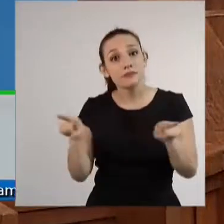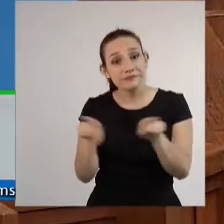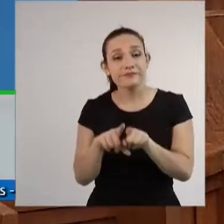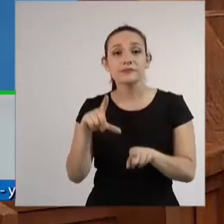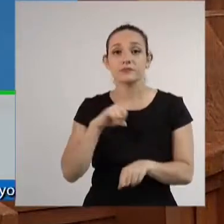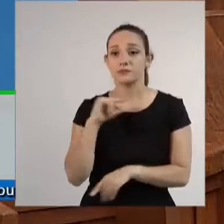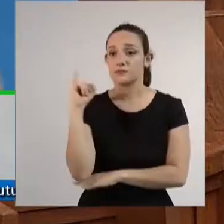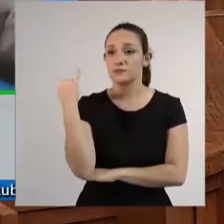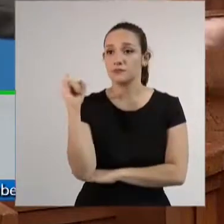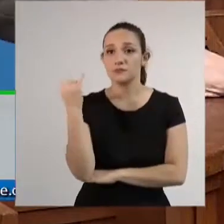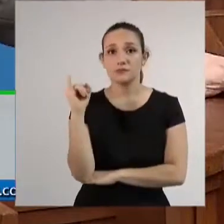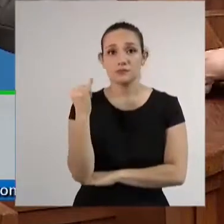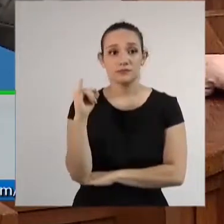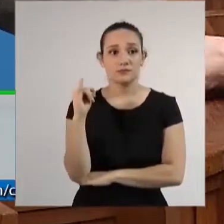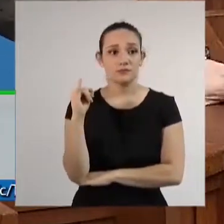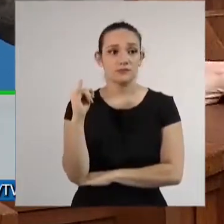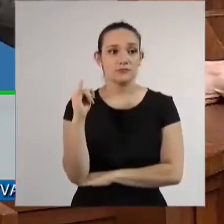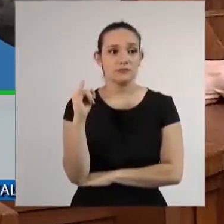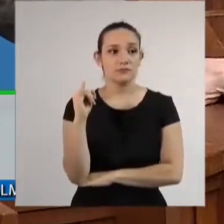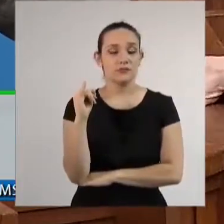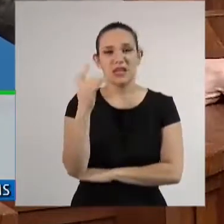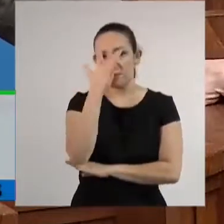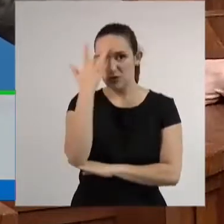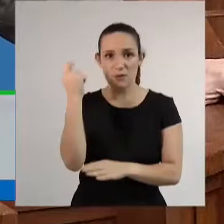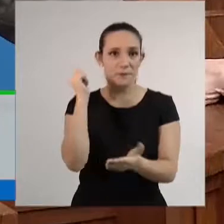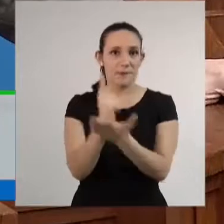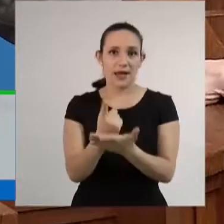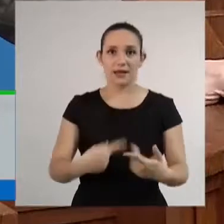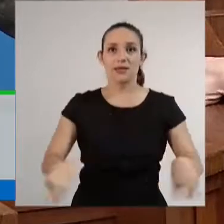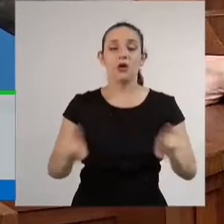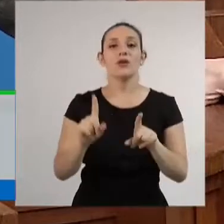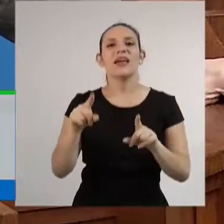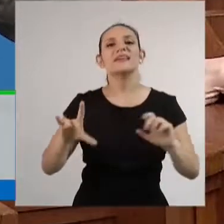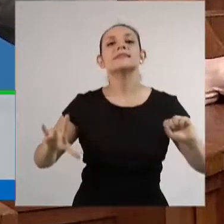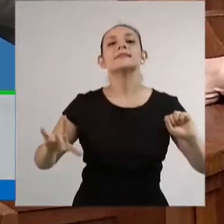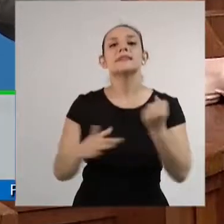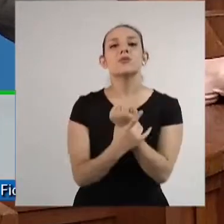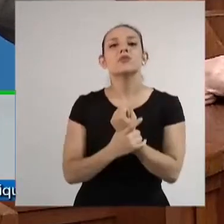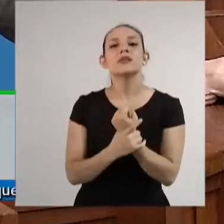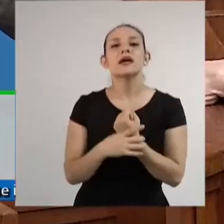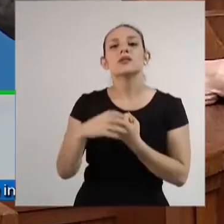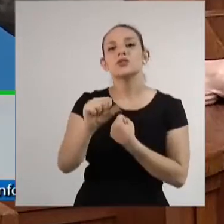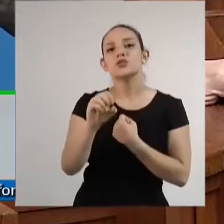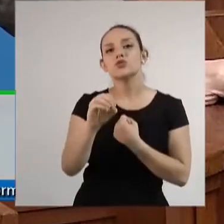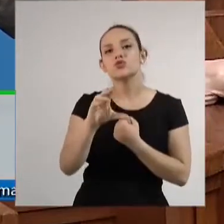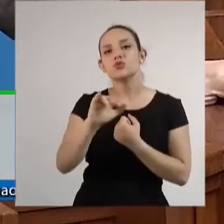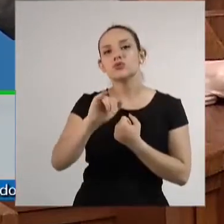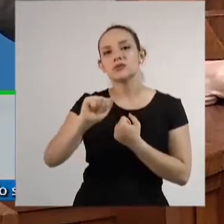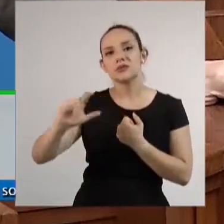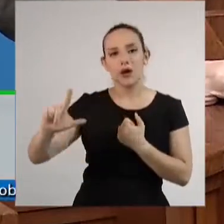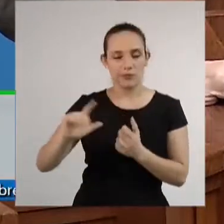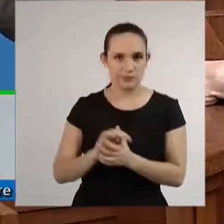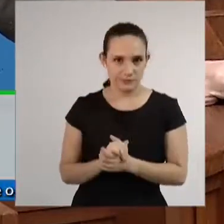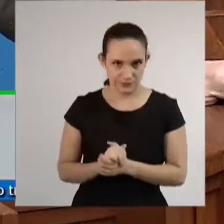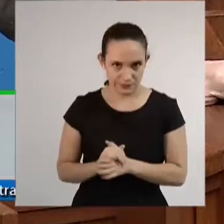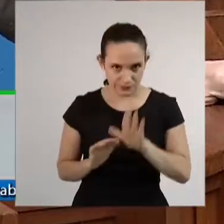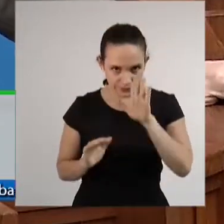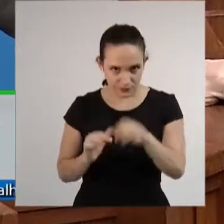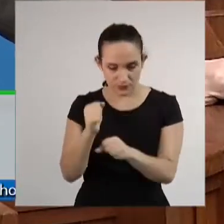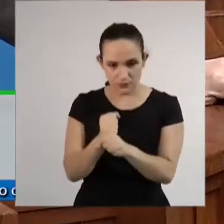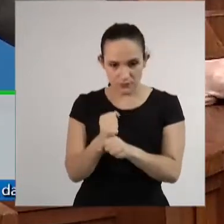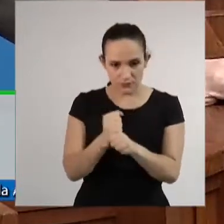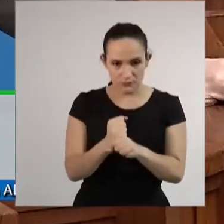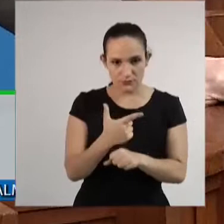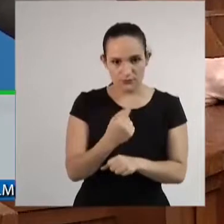tributárias específicas da Seguridade Social, que alcançaram em 2015